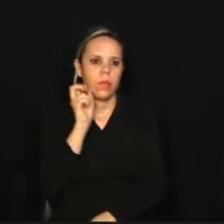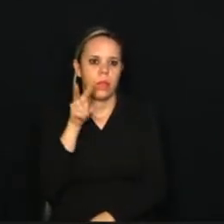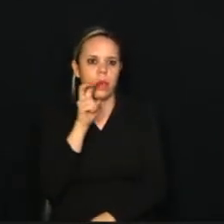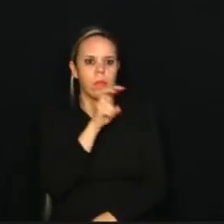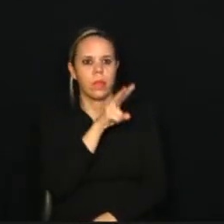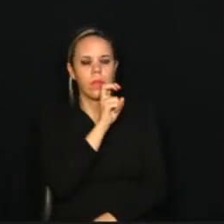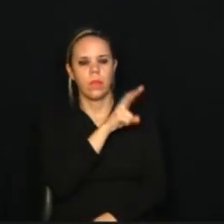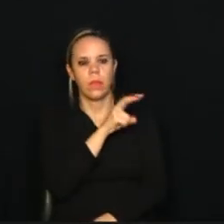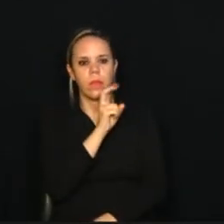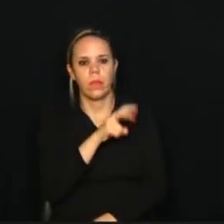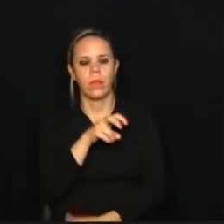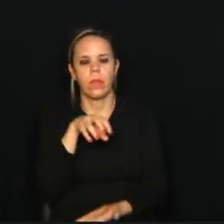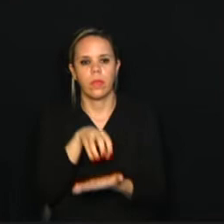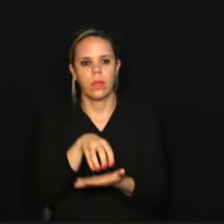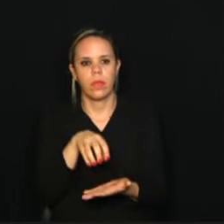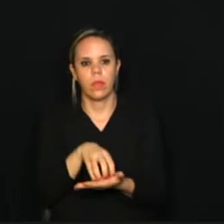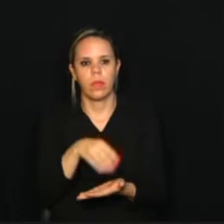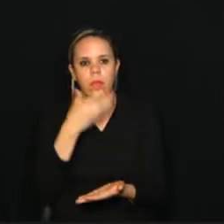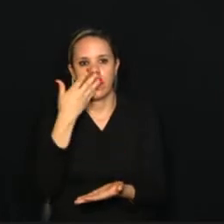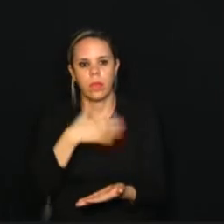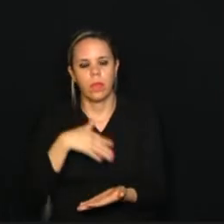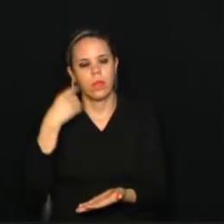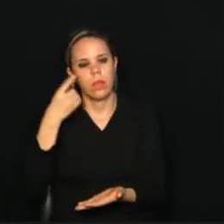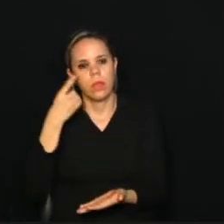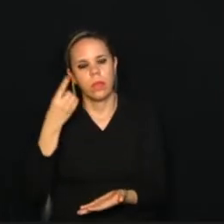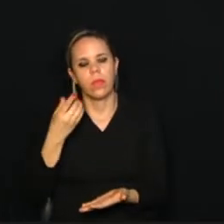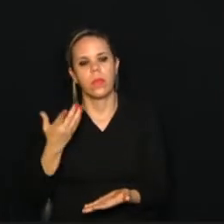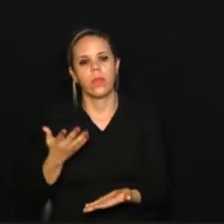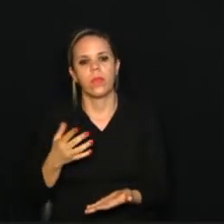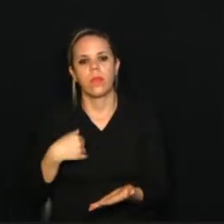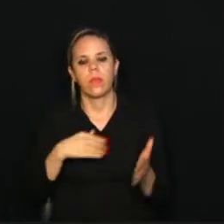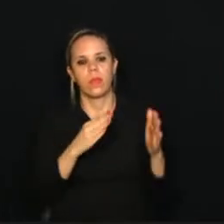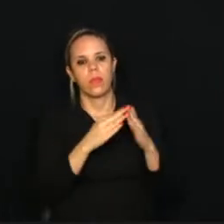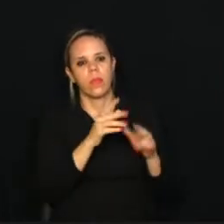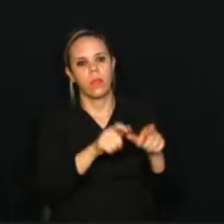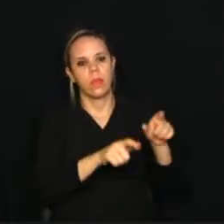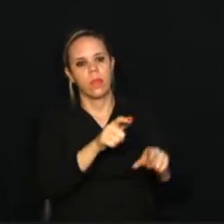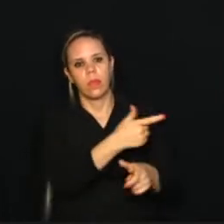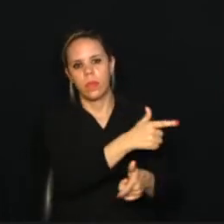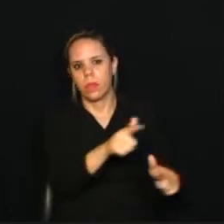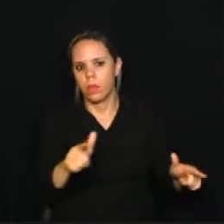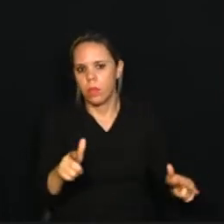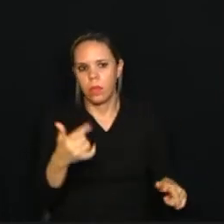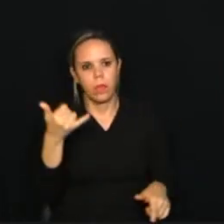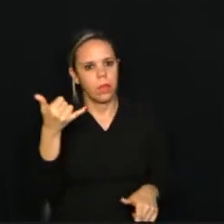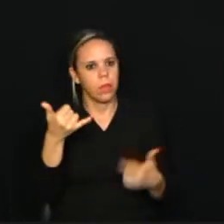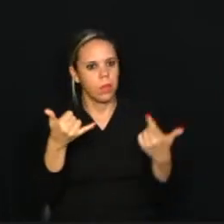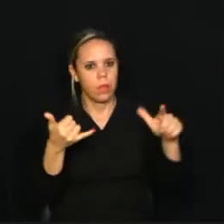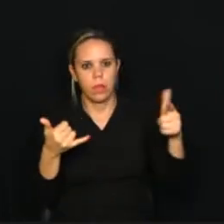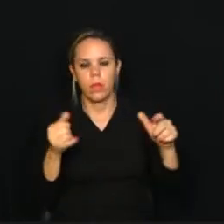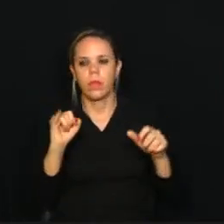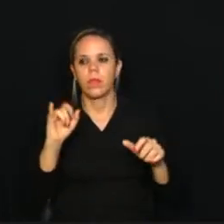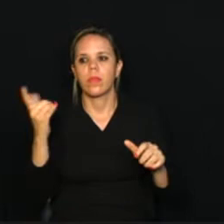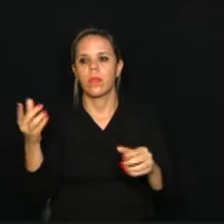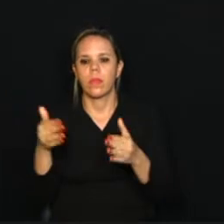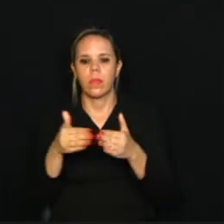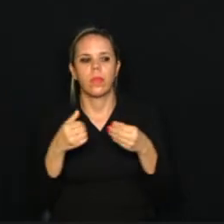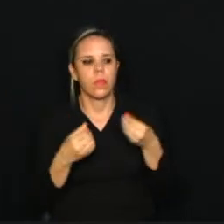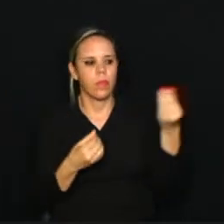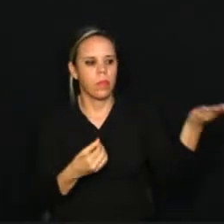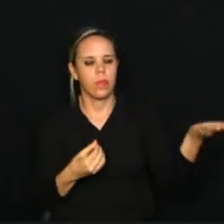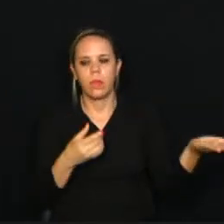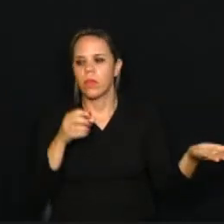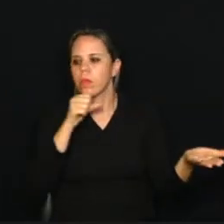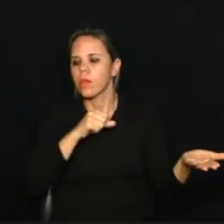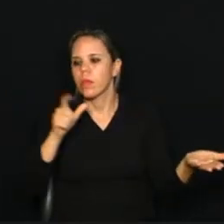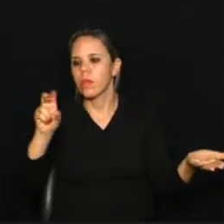na promotoria da infância, é da casa onde muitas vezes não há um celular, ou quando há, empresta o celular da avó